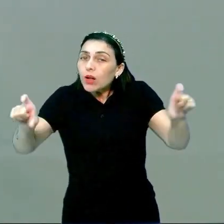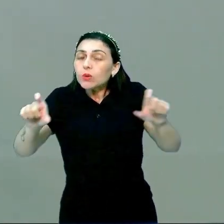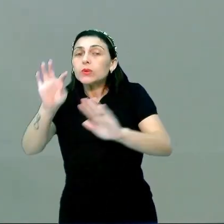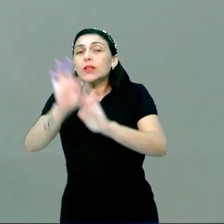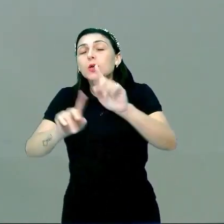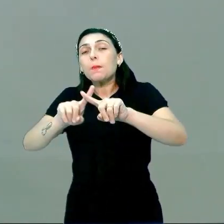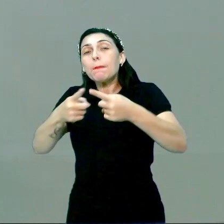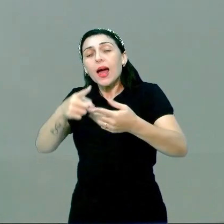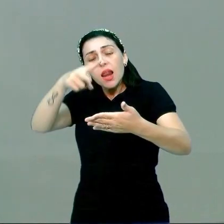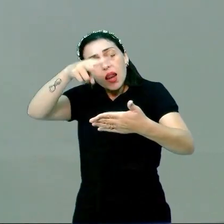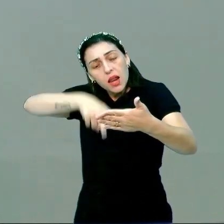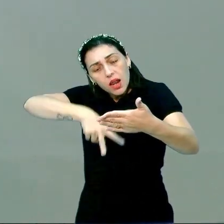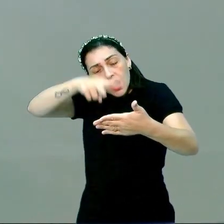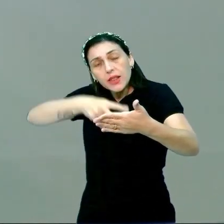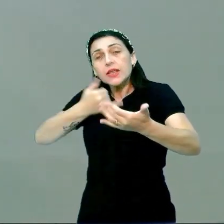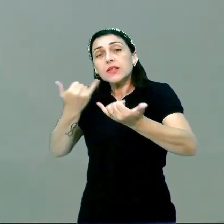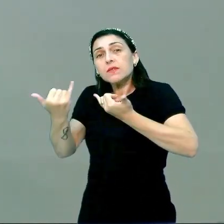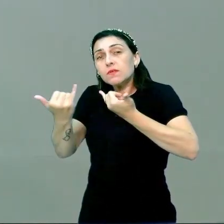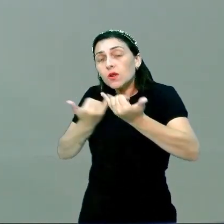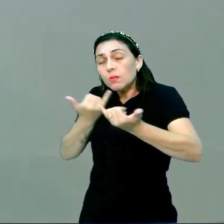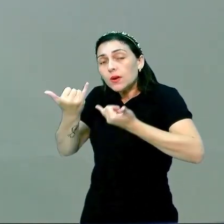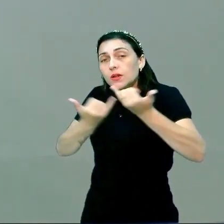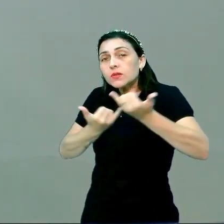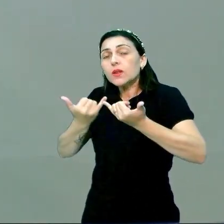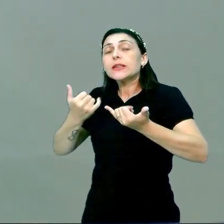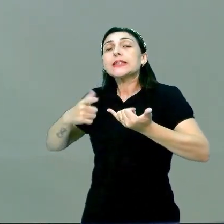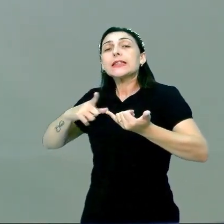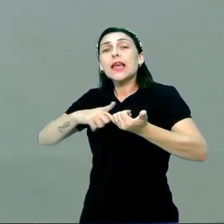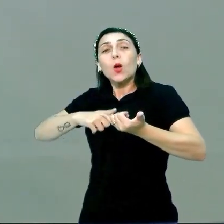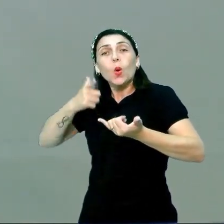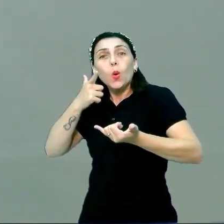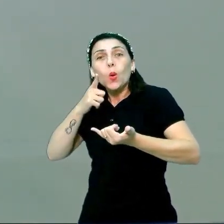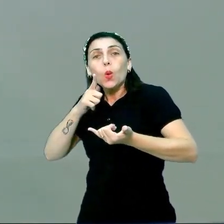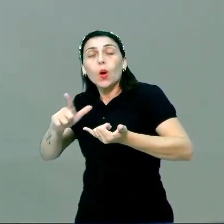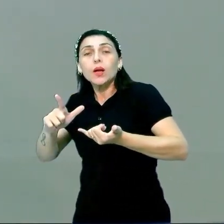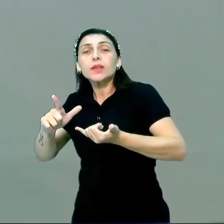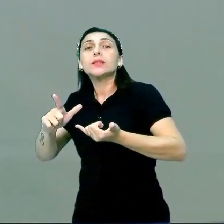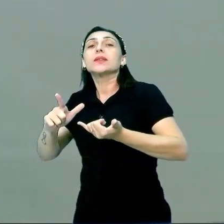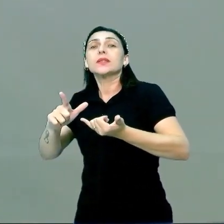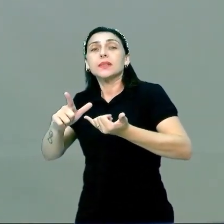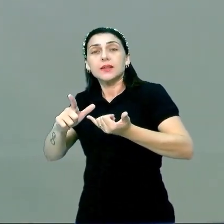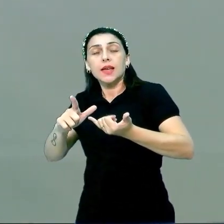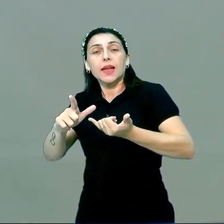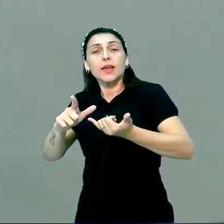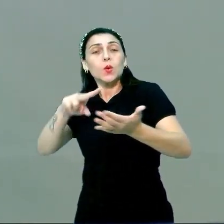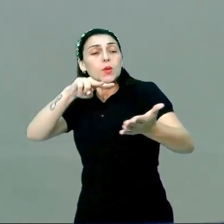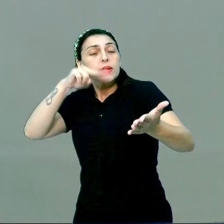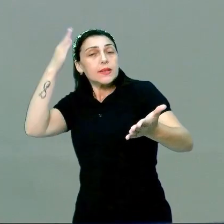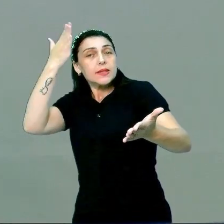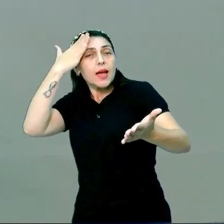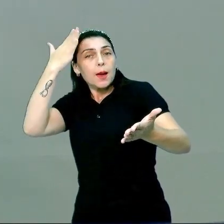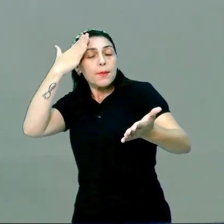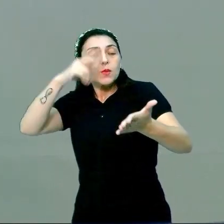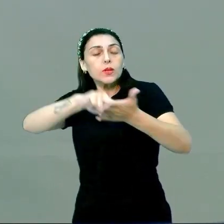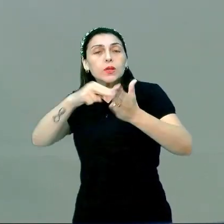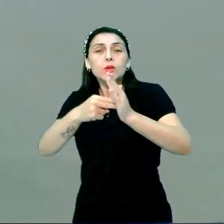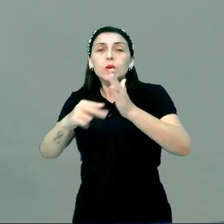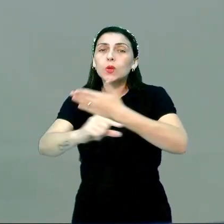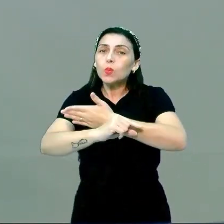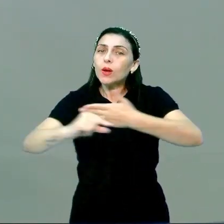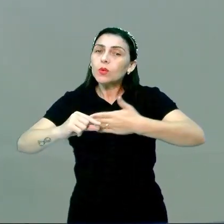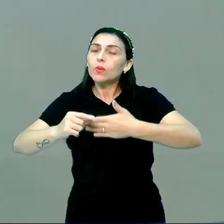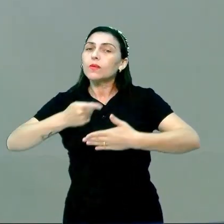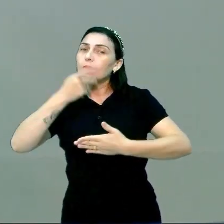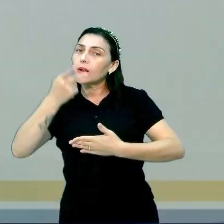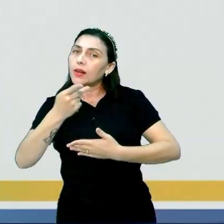escrito. Mas a partir das informações que a gente tem, a gente consegue atribuir o significado do que o autor